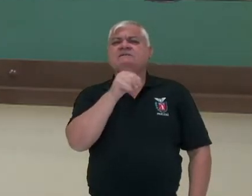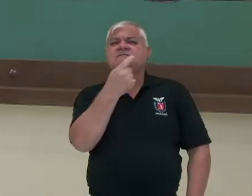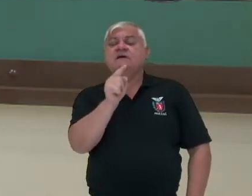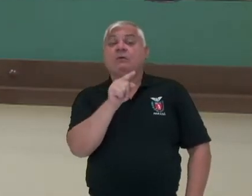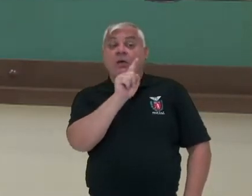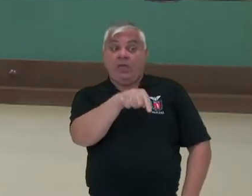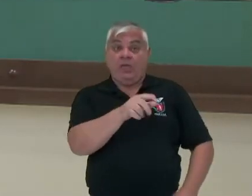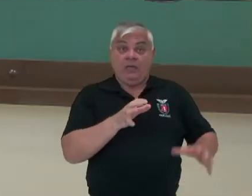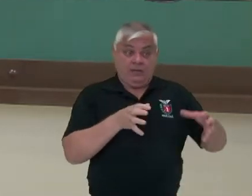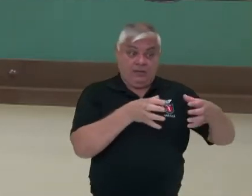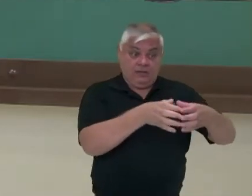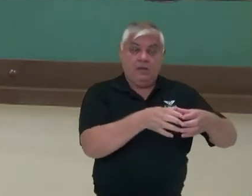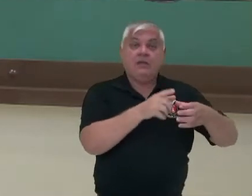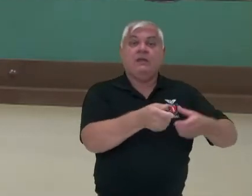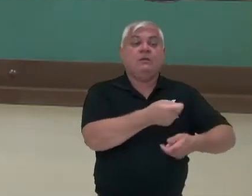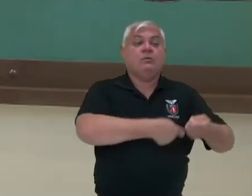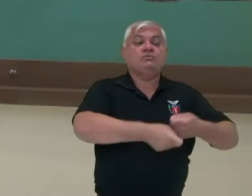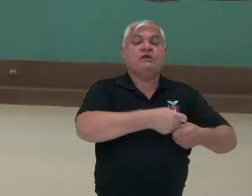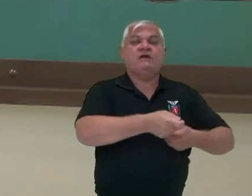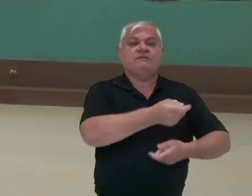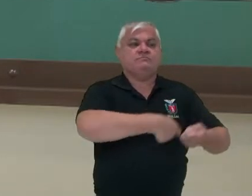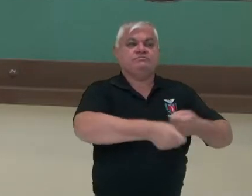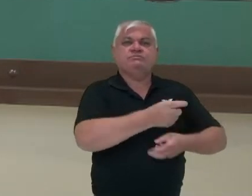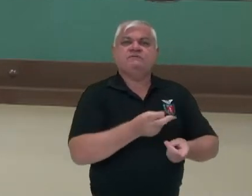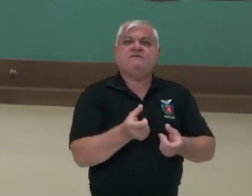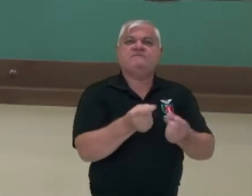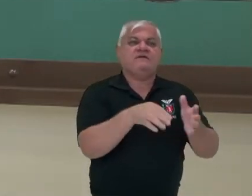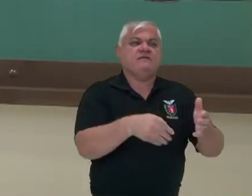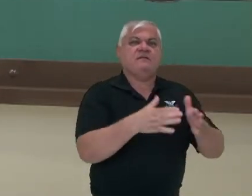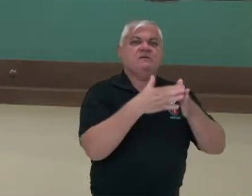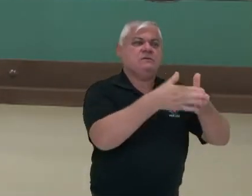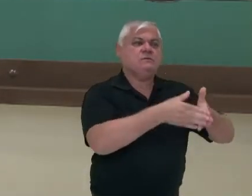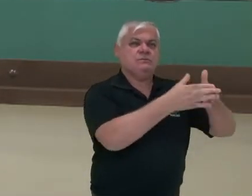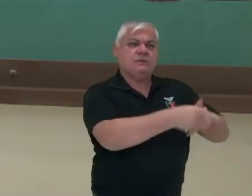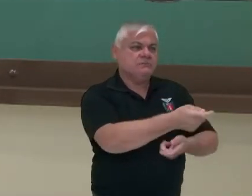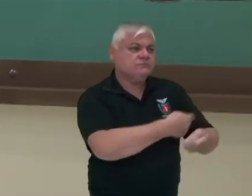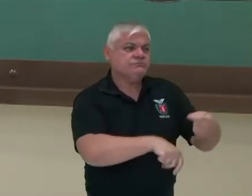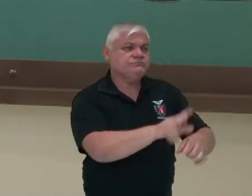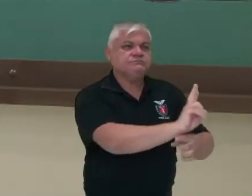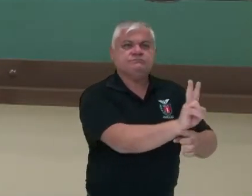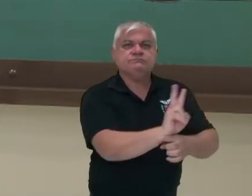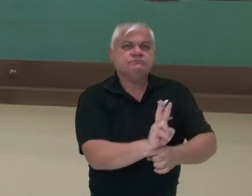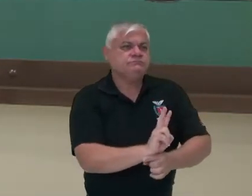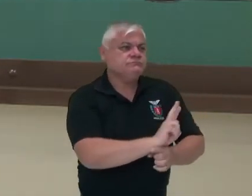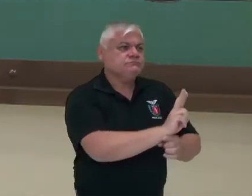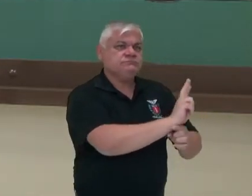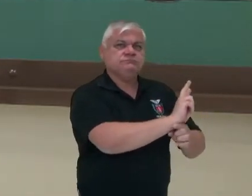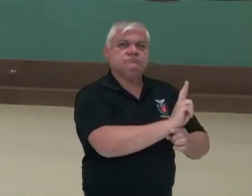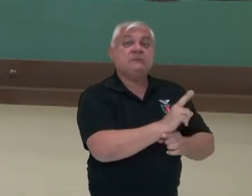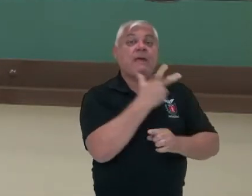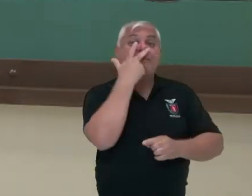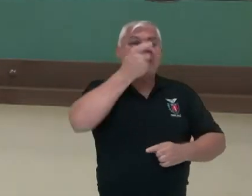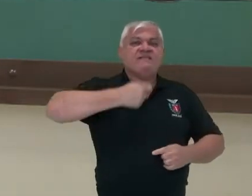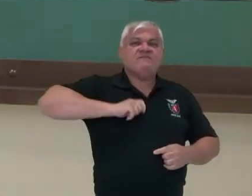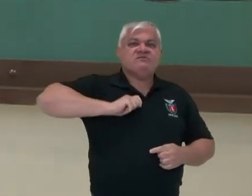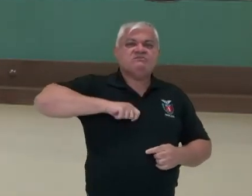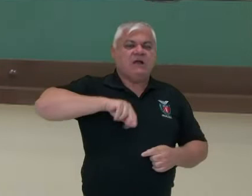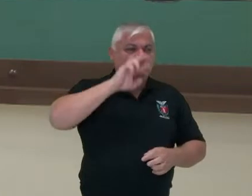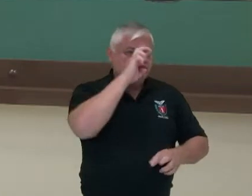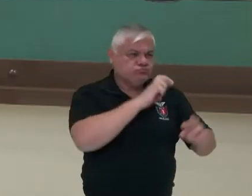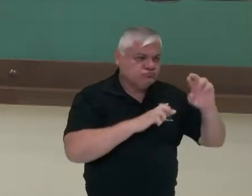de controlar o comércio e a navegação entre Espanha e suas colônias americanas. Funcionou